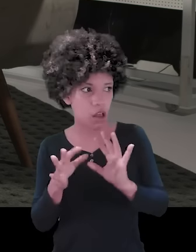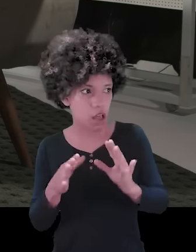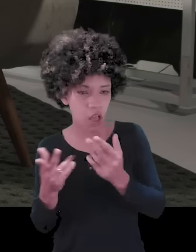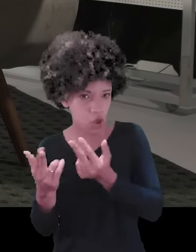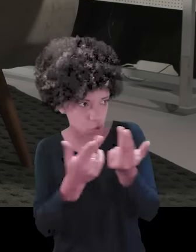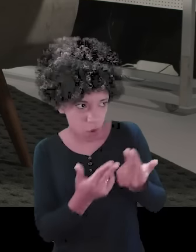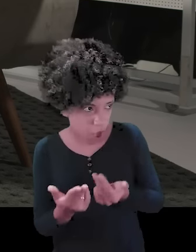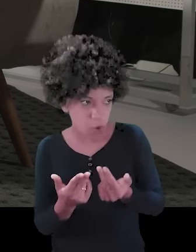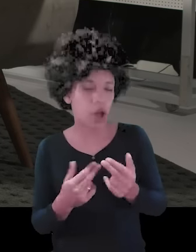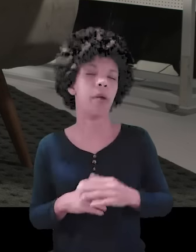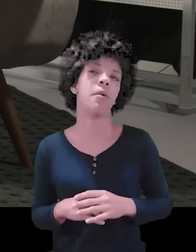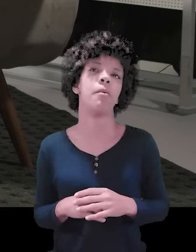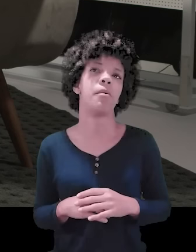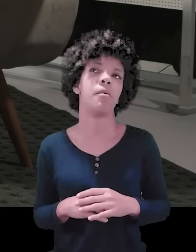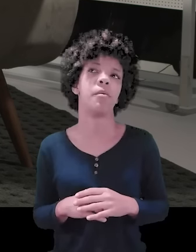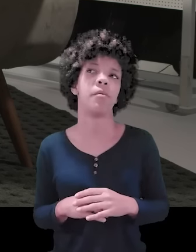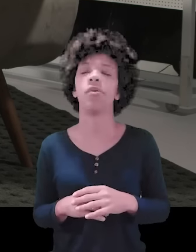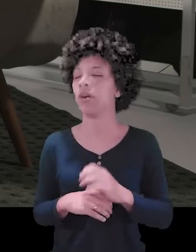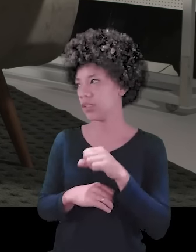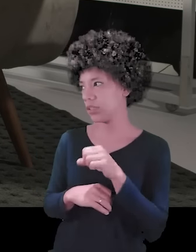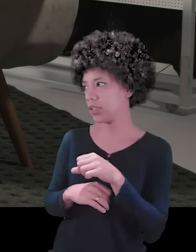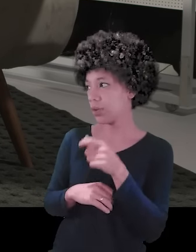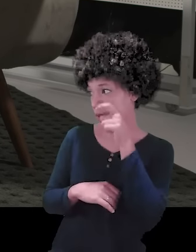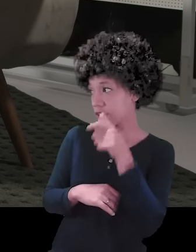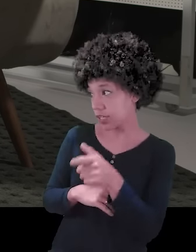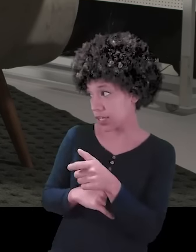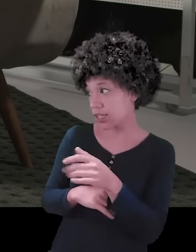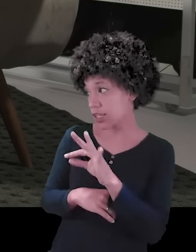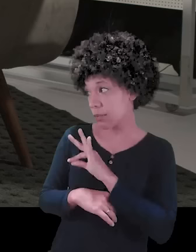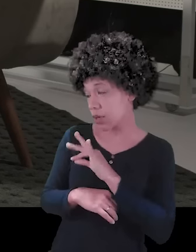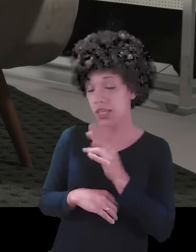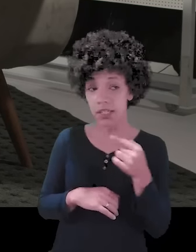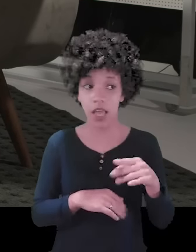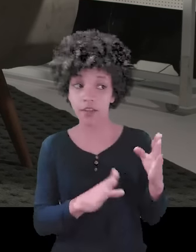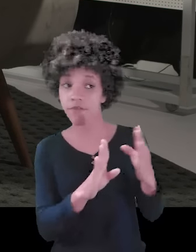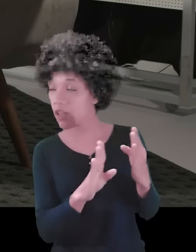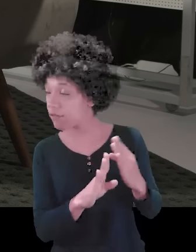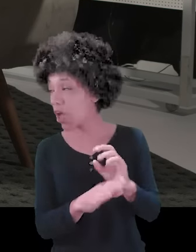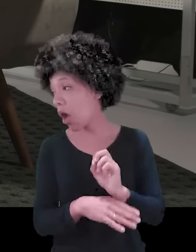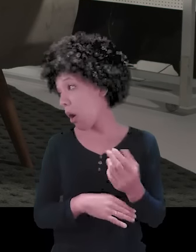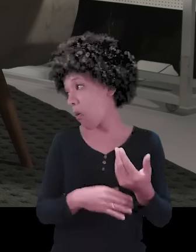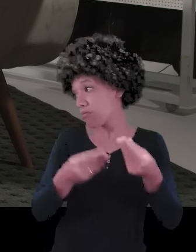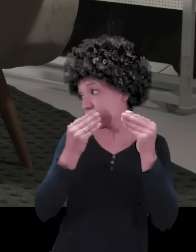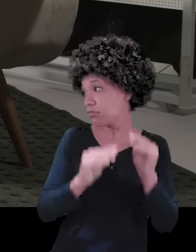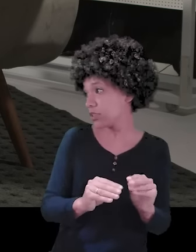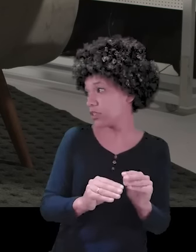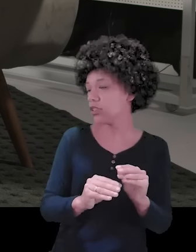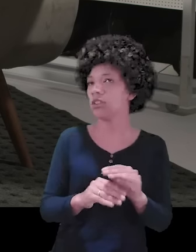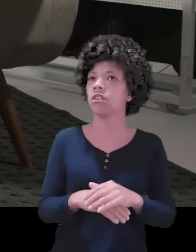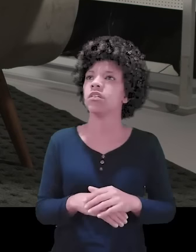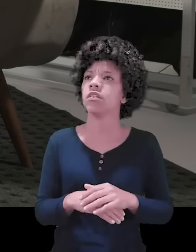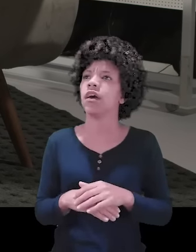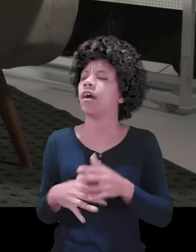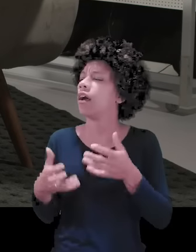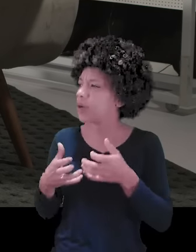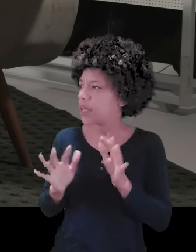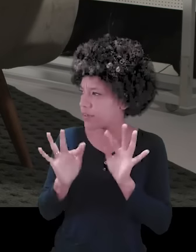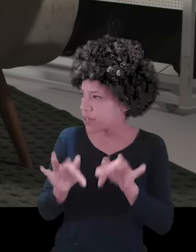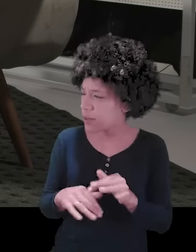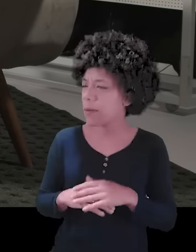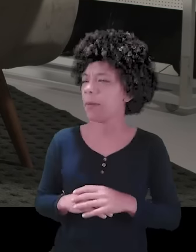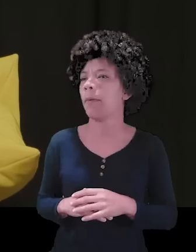outro time né Então aí o interesse do cara eu não estou a ver igual cara eu queria eu queria